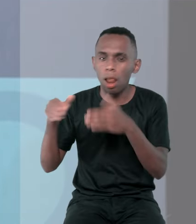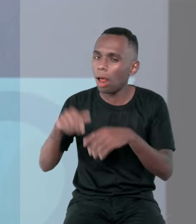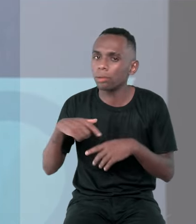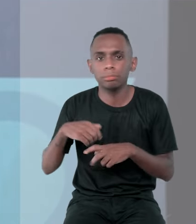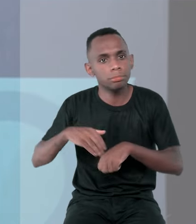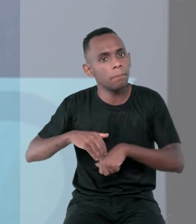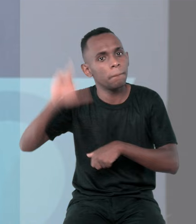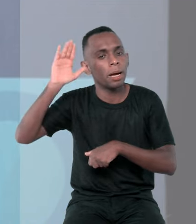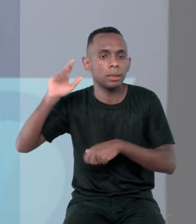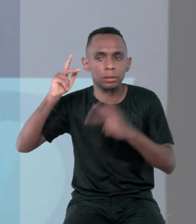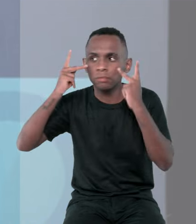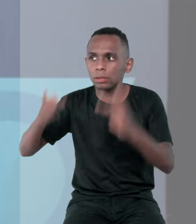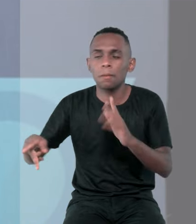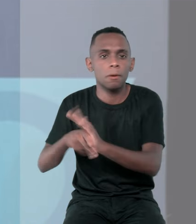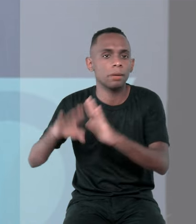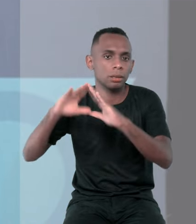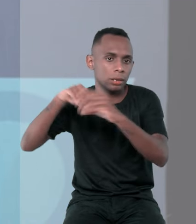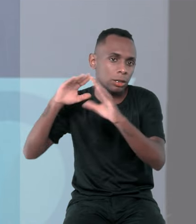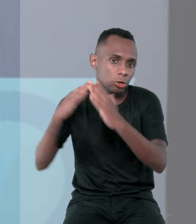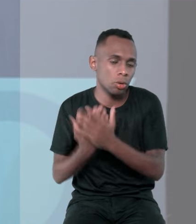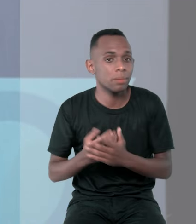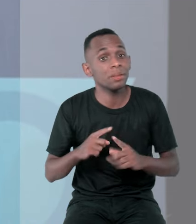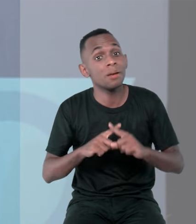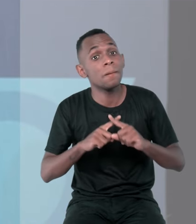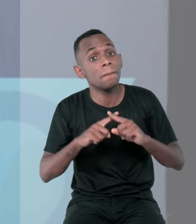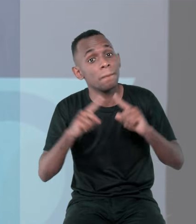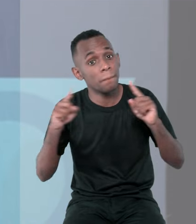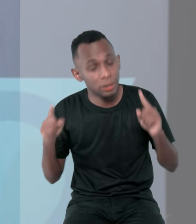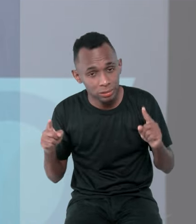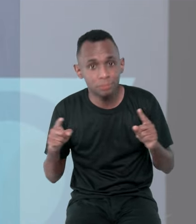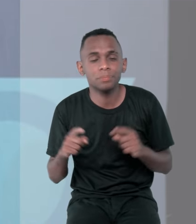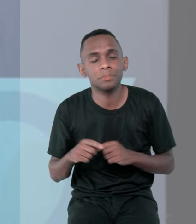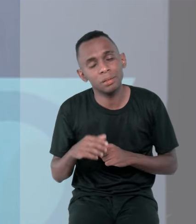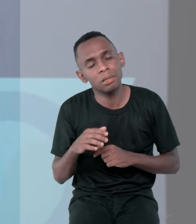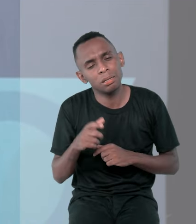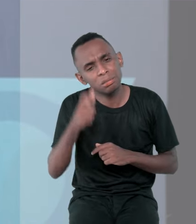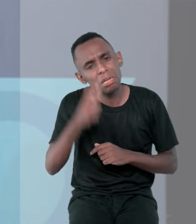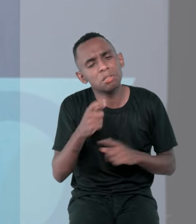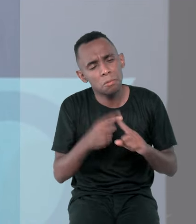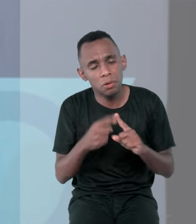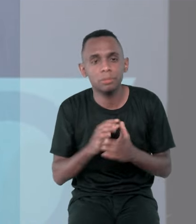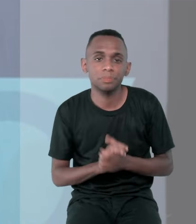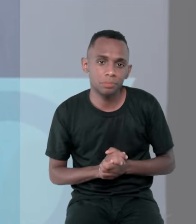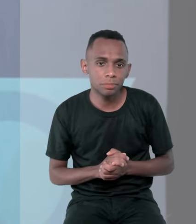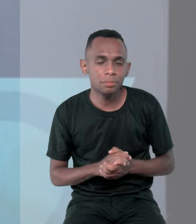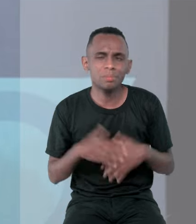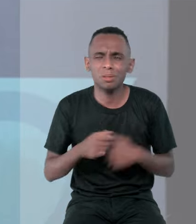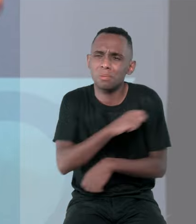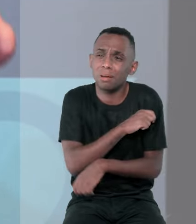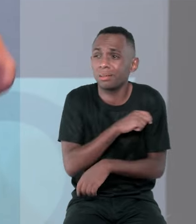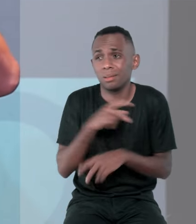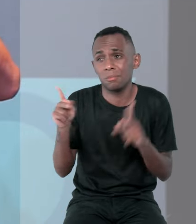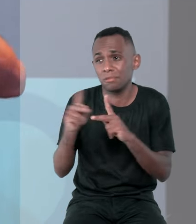frequentado da escola. Mas aí eles começaram... É muito curioso, porque eles começaram assim com um discurso, o